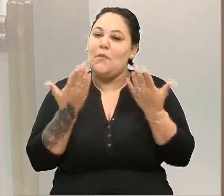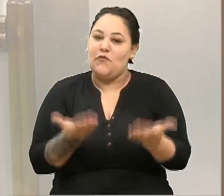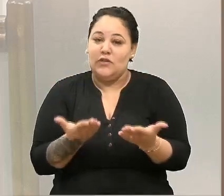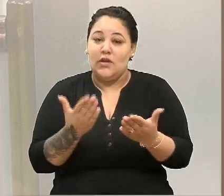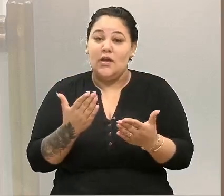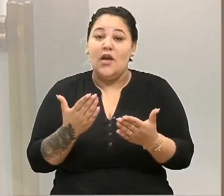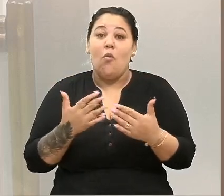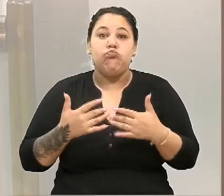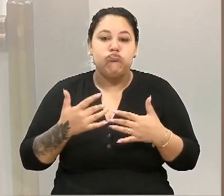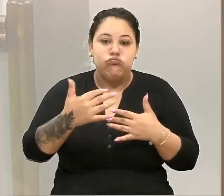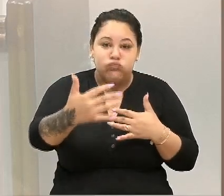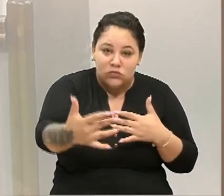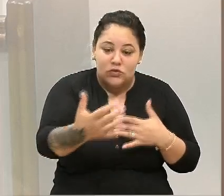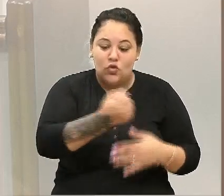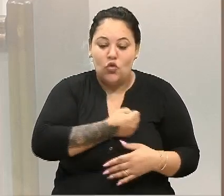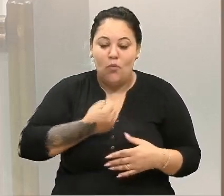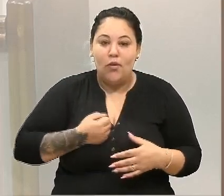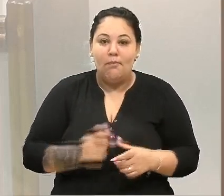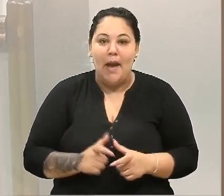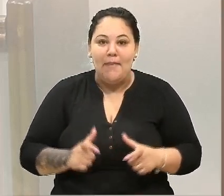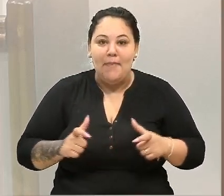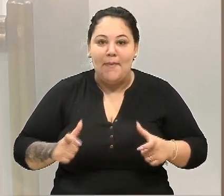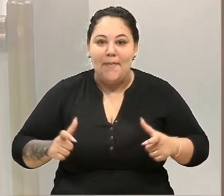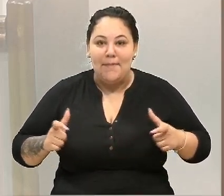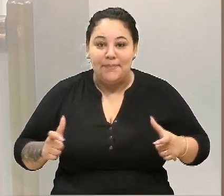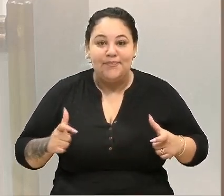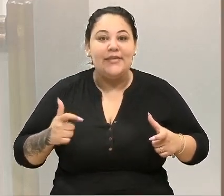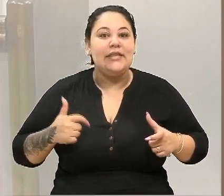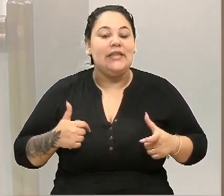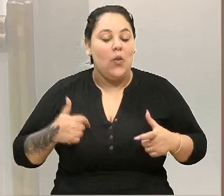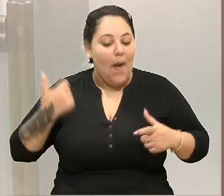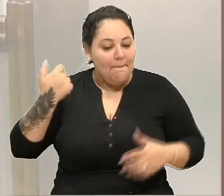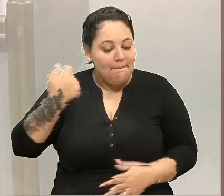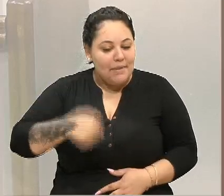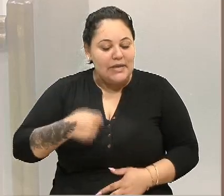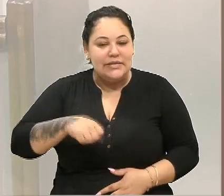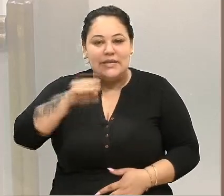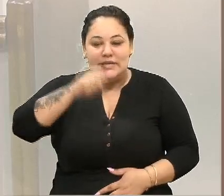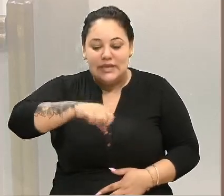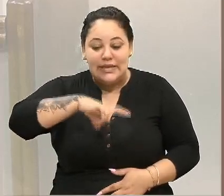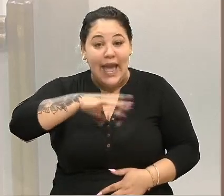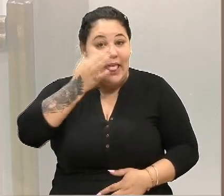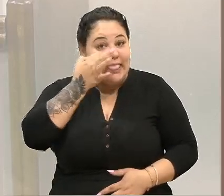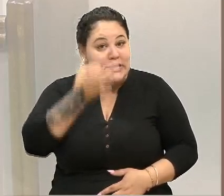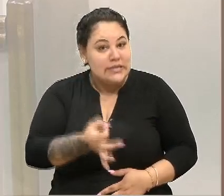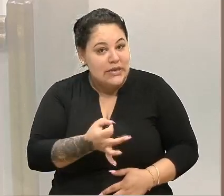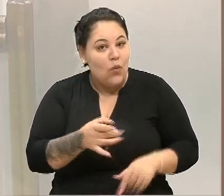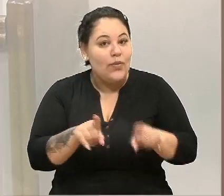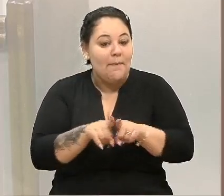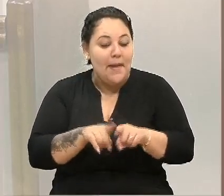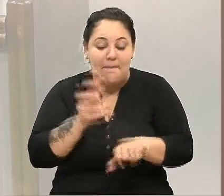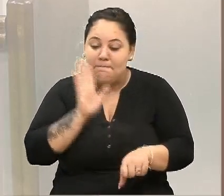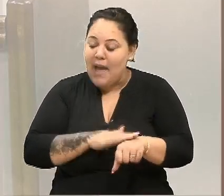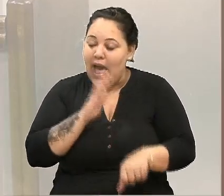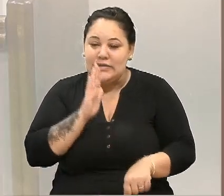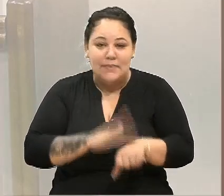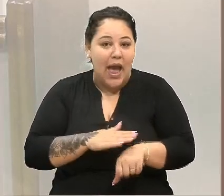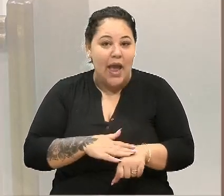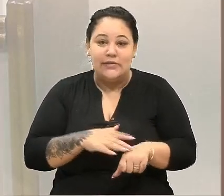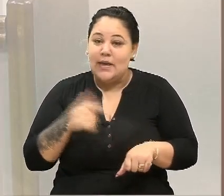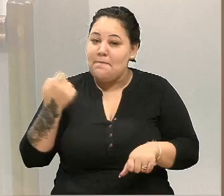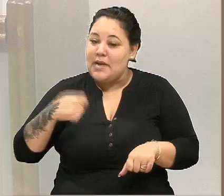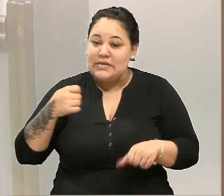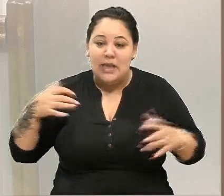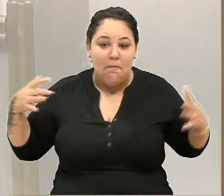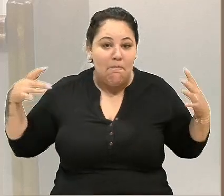o número de participantes serão ainda maior. Então, precisamos sim ter um foco maior cada vez mais, precisamos atrair turistas,